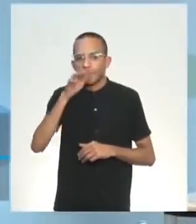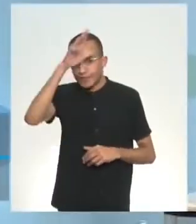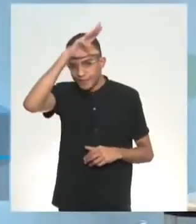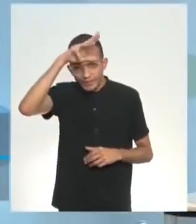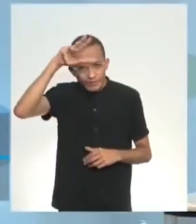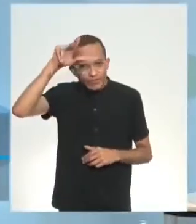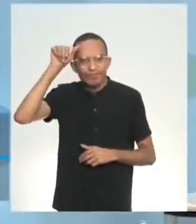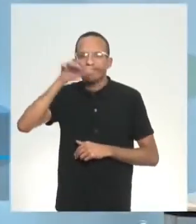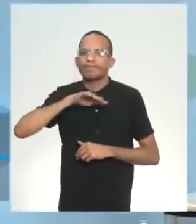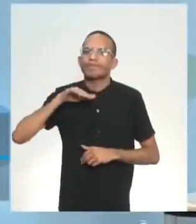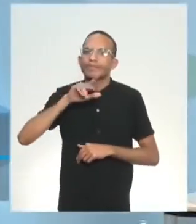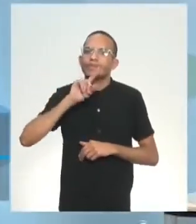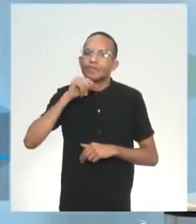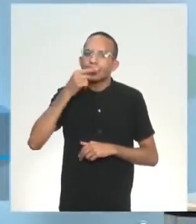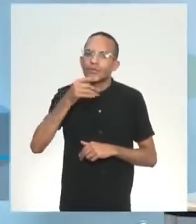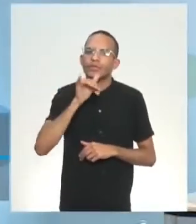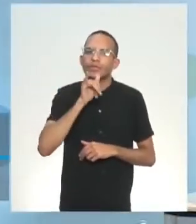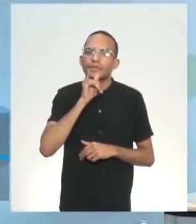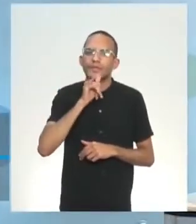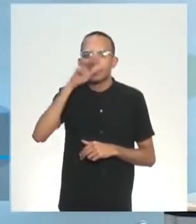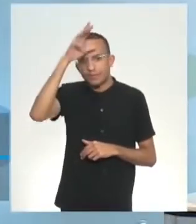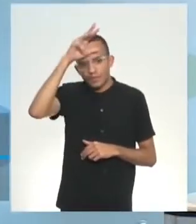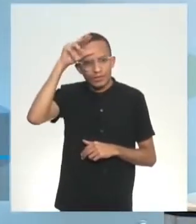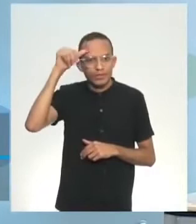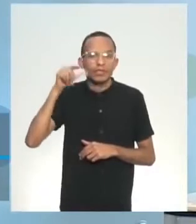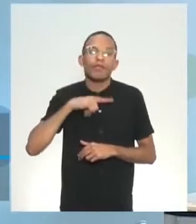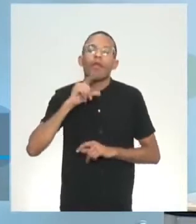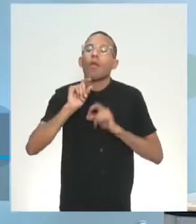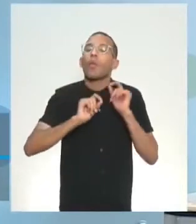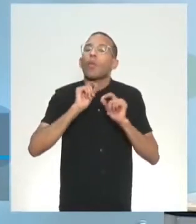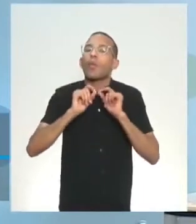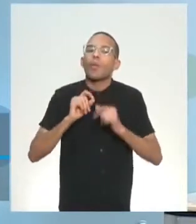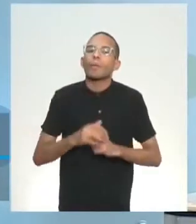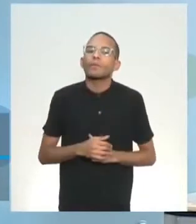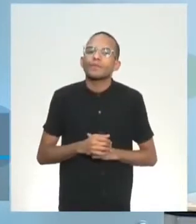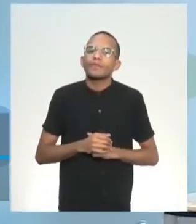aqui, ó. Bom, depois da Amazônia, a gente vai ter quem?